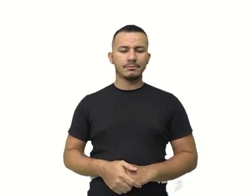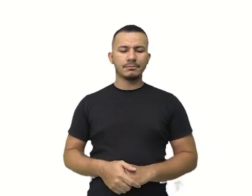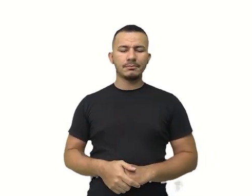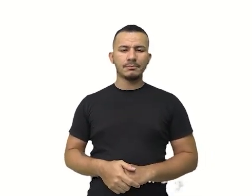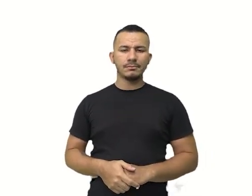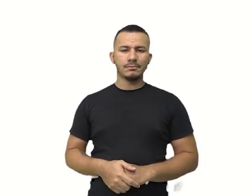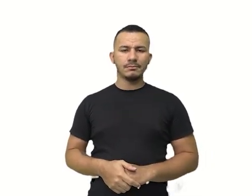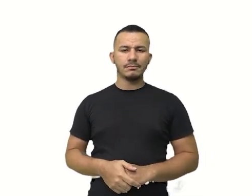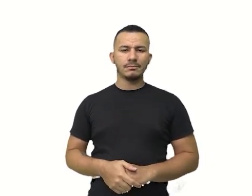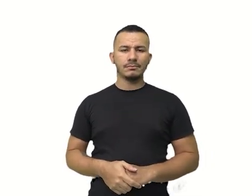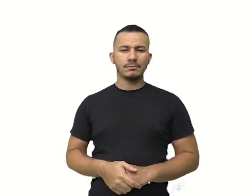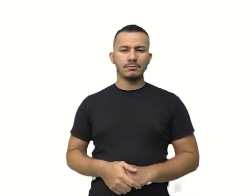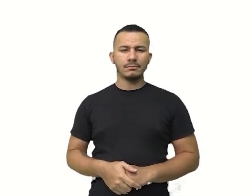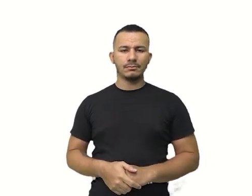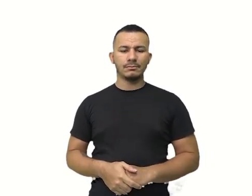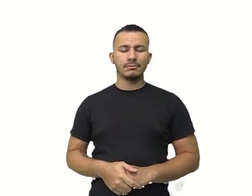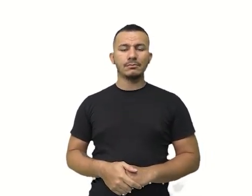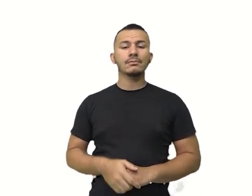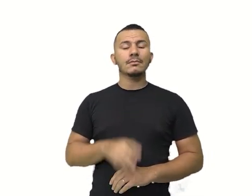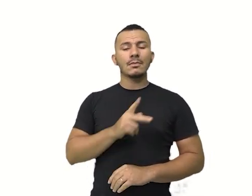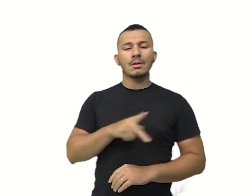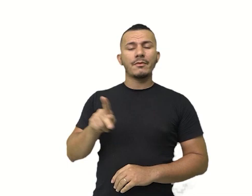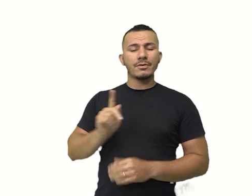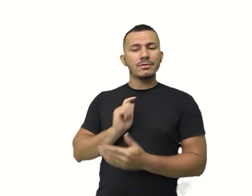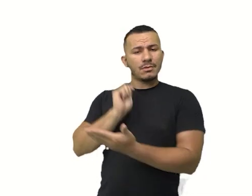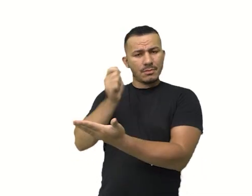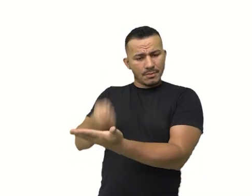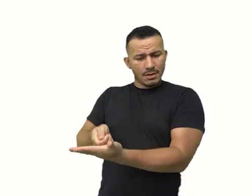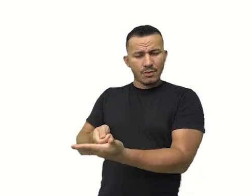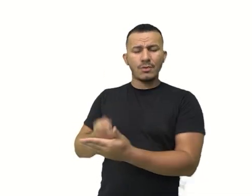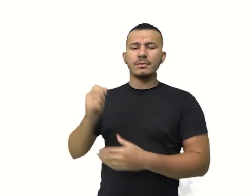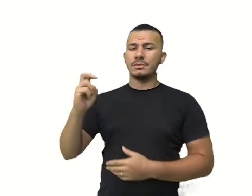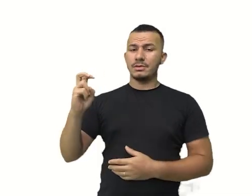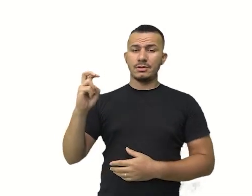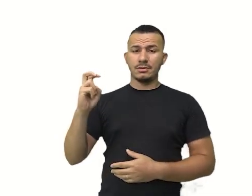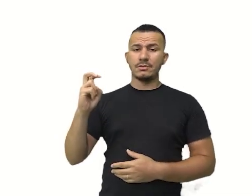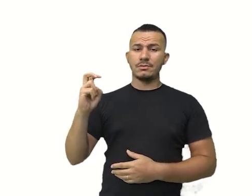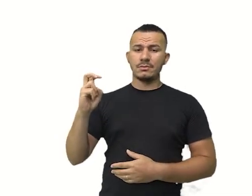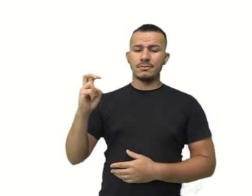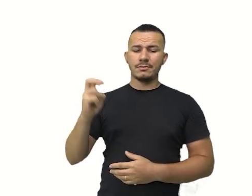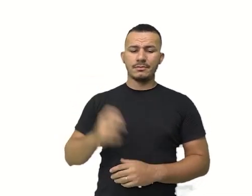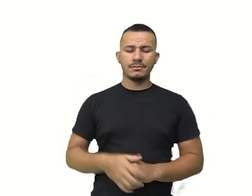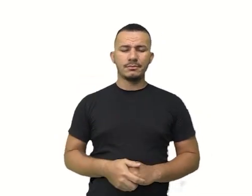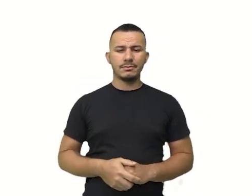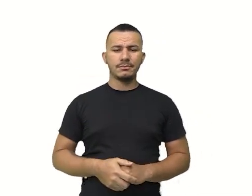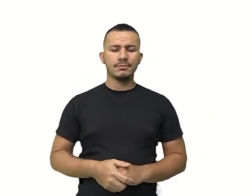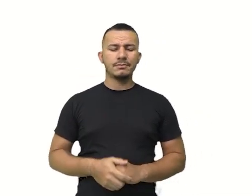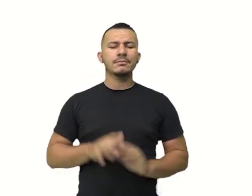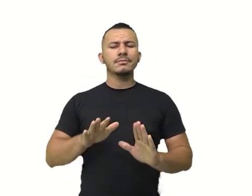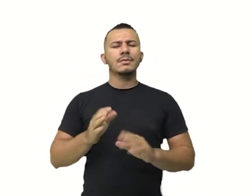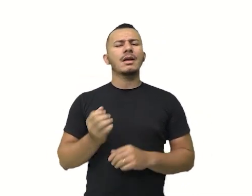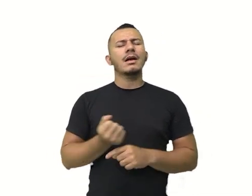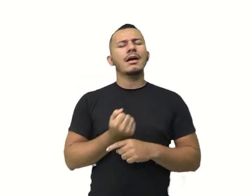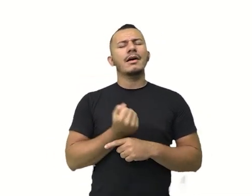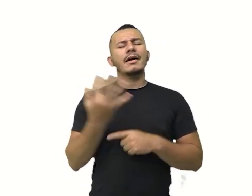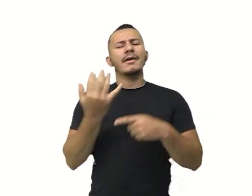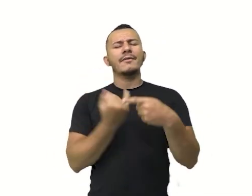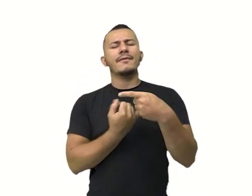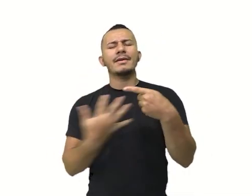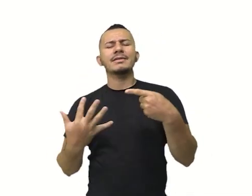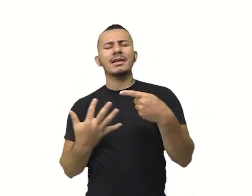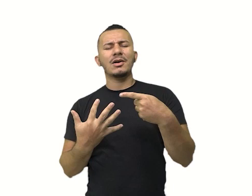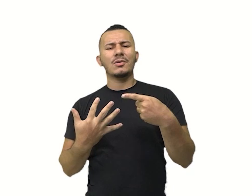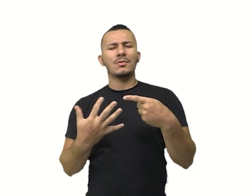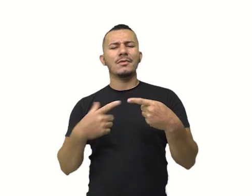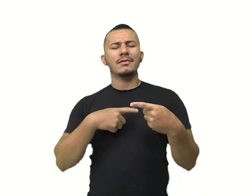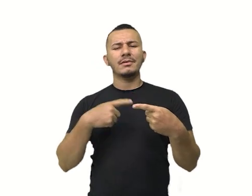Mas o professor pagou quantas? Pagou 5. Qual é a fração que representa a parte que foi